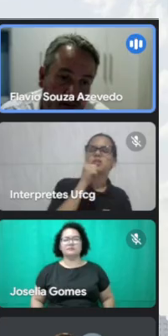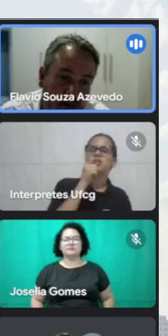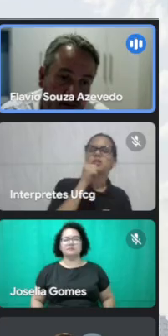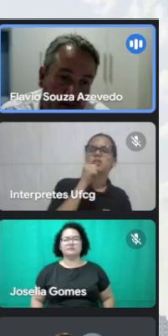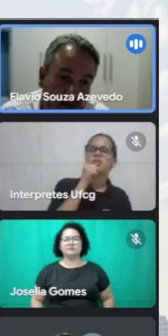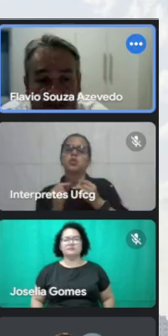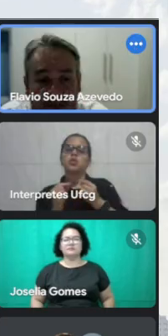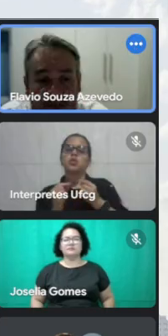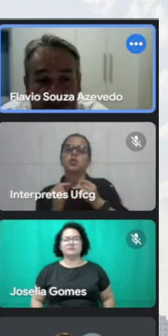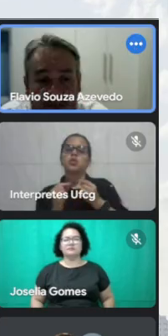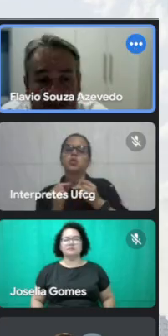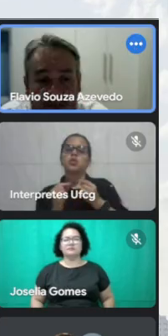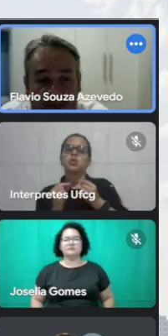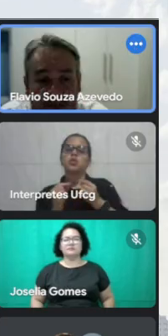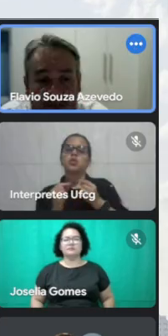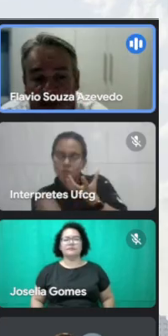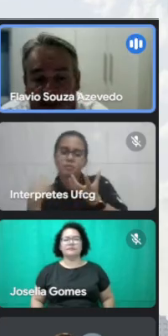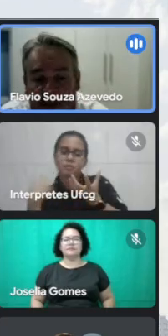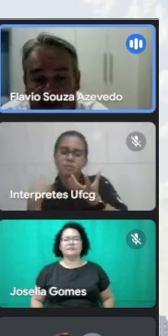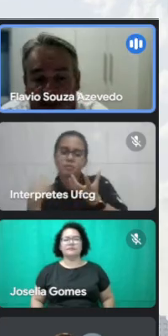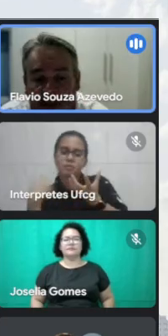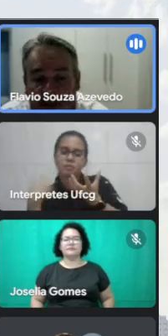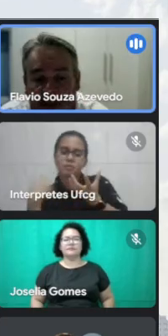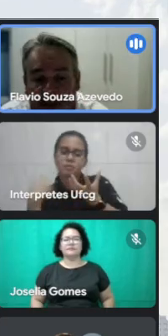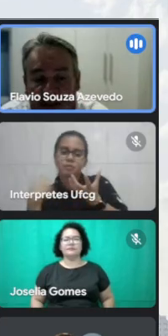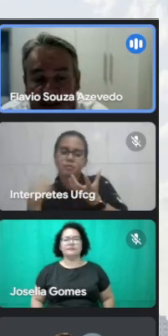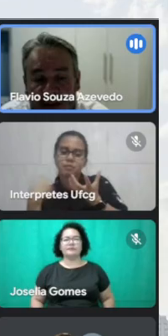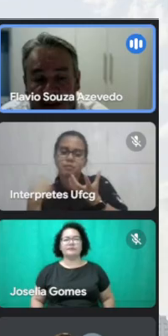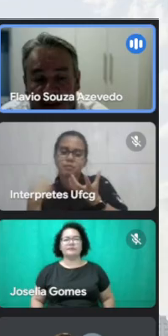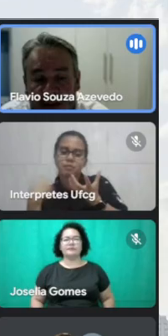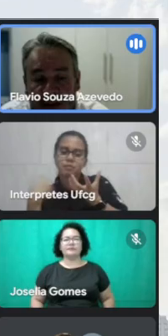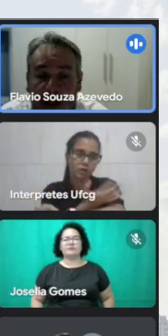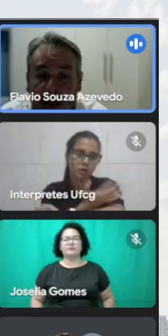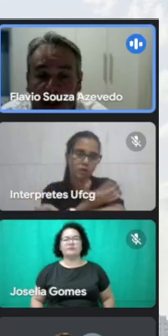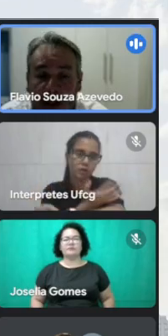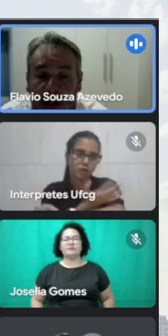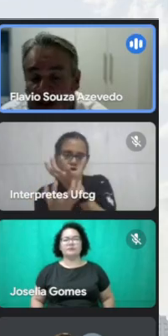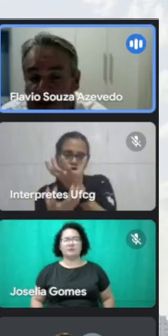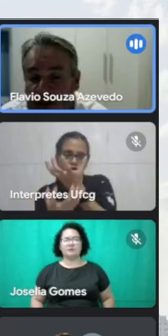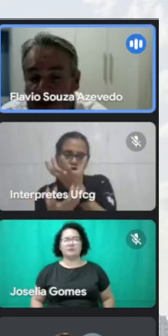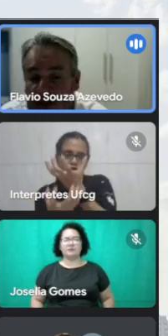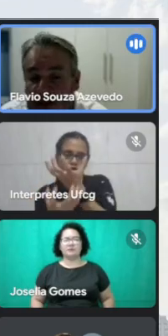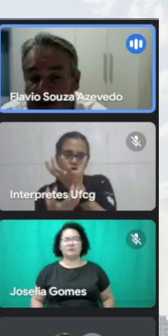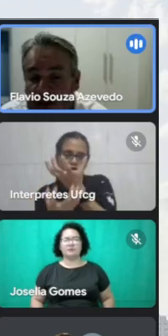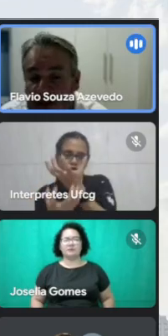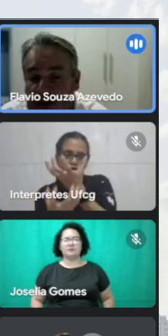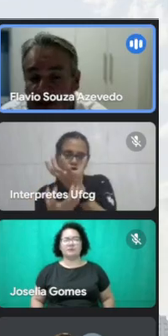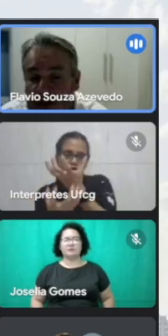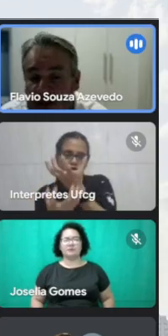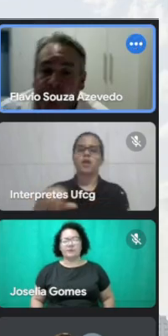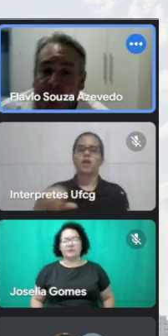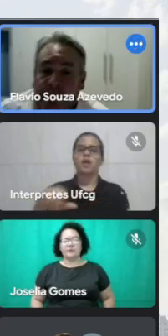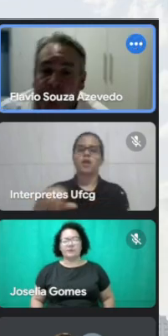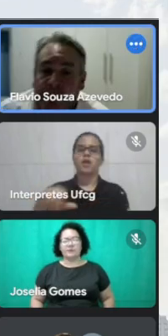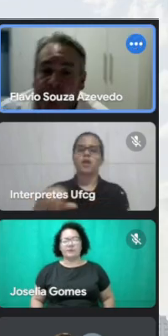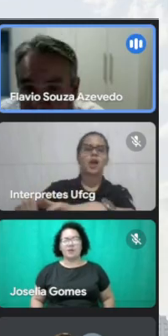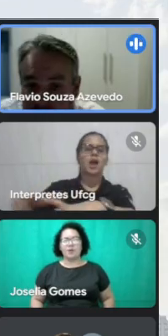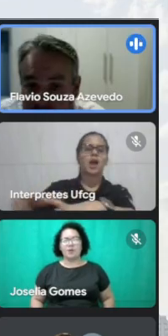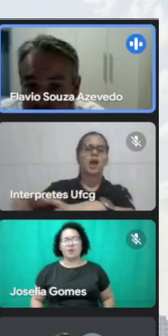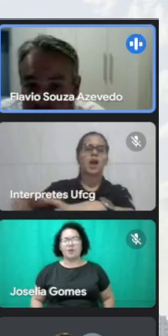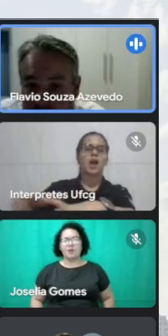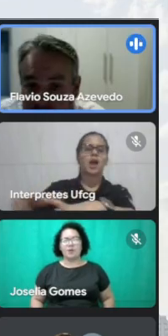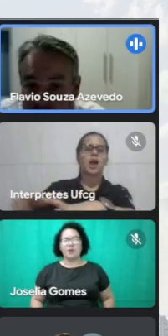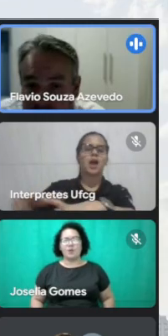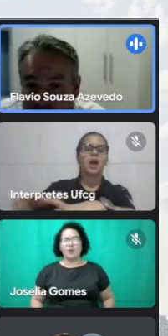muitos sedimentos, e o sistema de jardins filtrantes, e depois depositando na lagoa desses efluentes. Então são